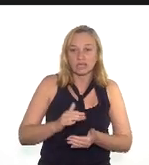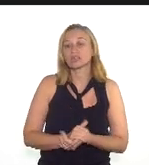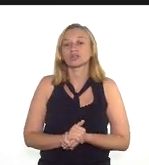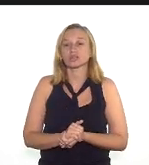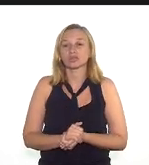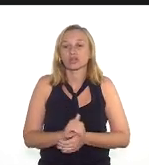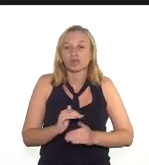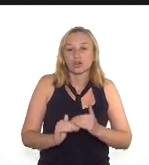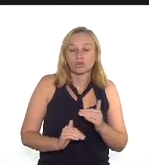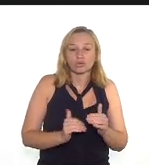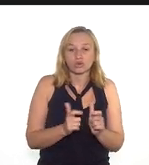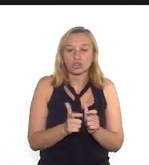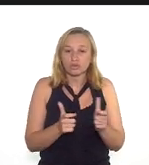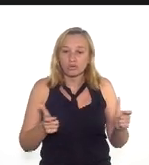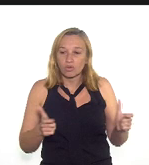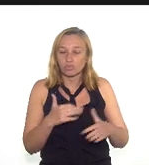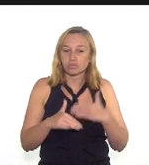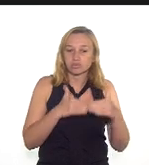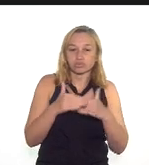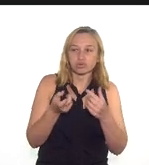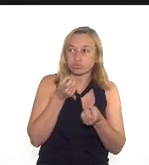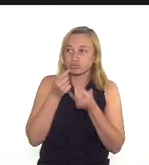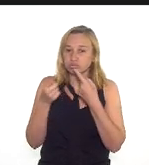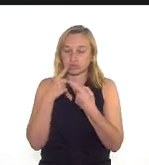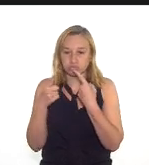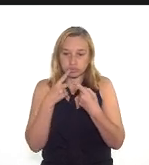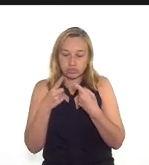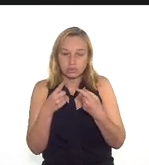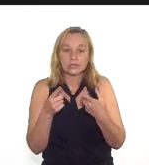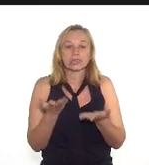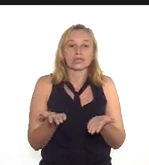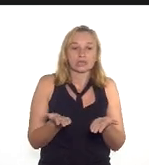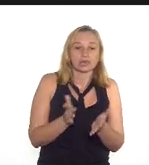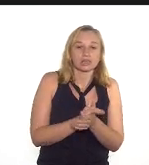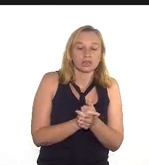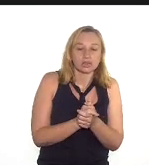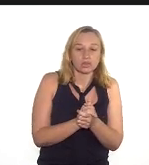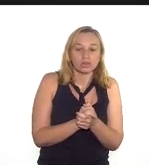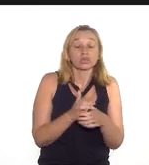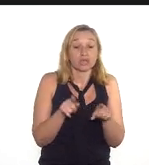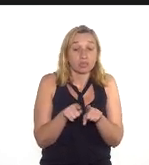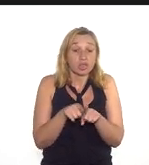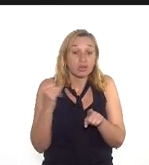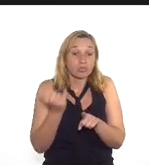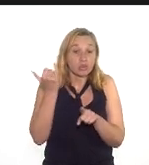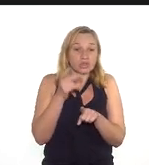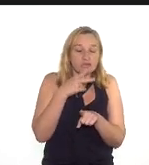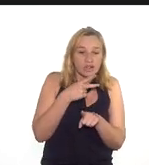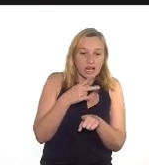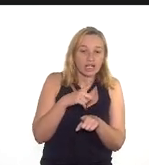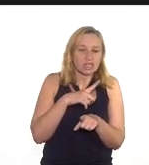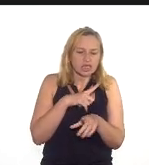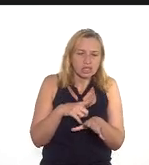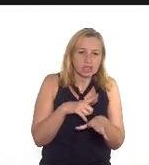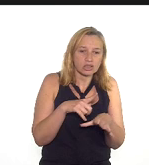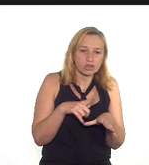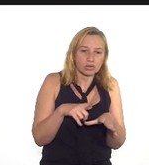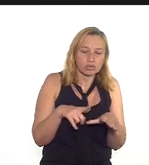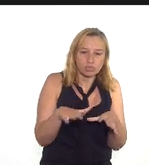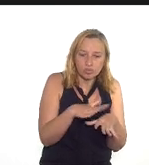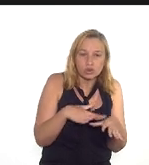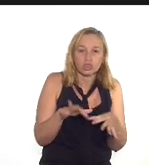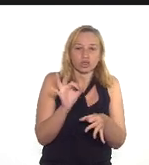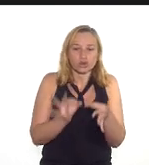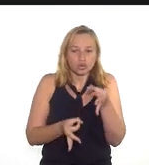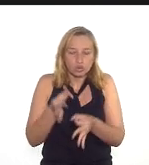a evolução das minutas, das discussões. E, assim, também muito importante falar que havia um cenário jurídico por